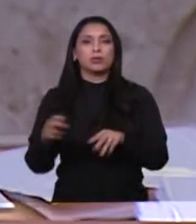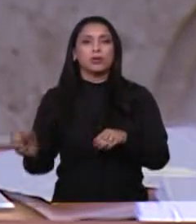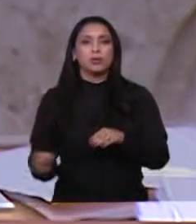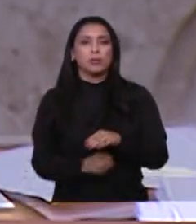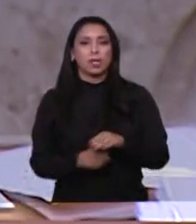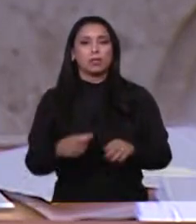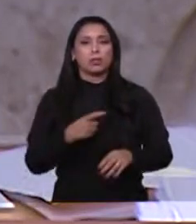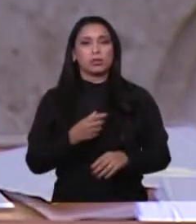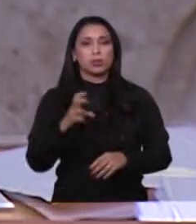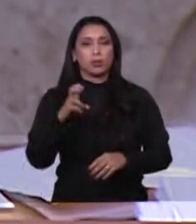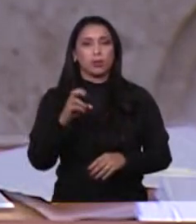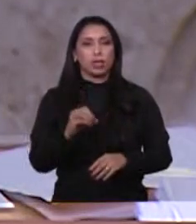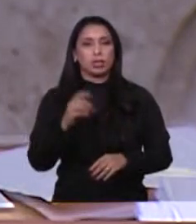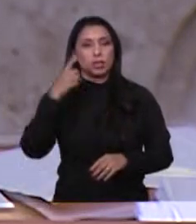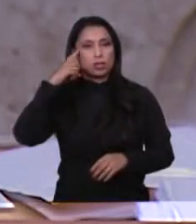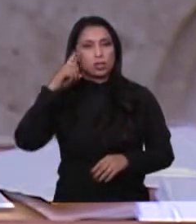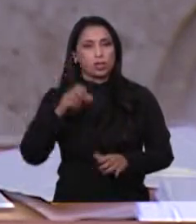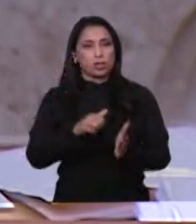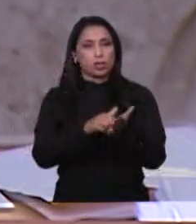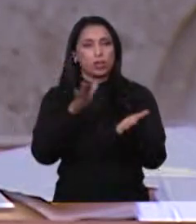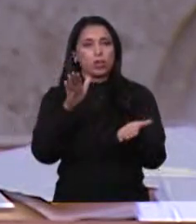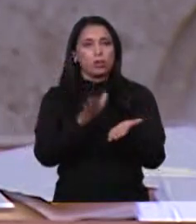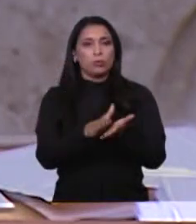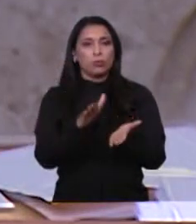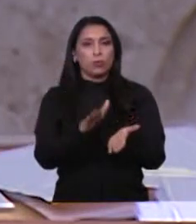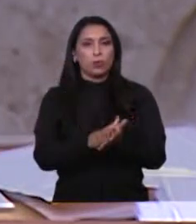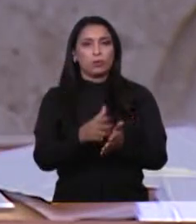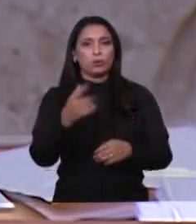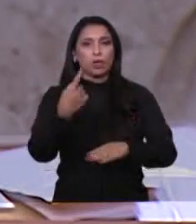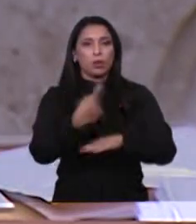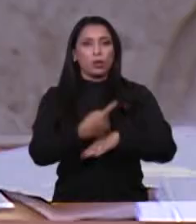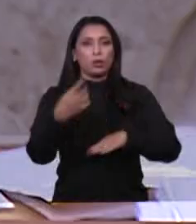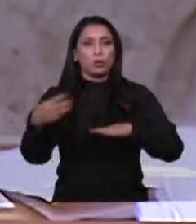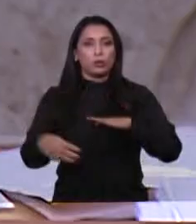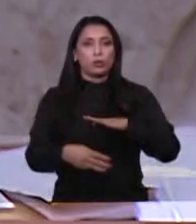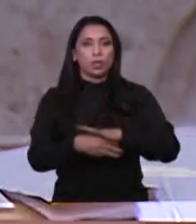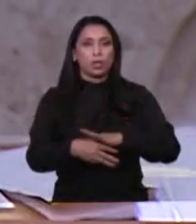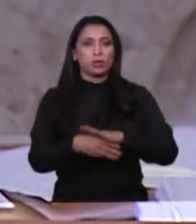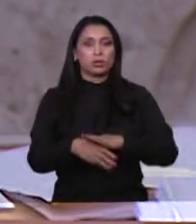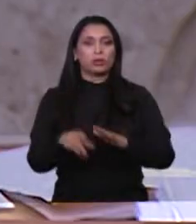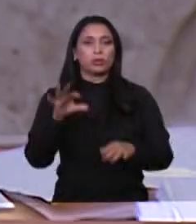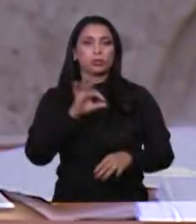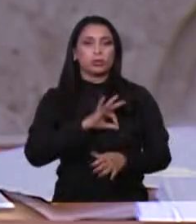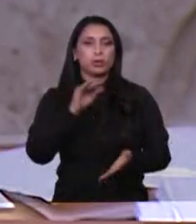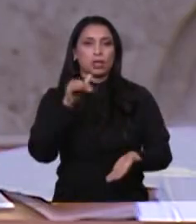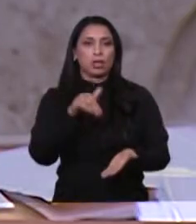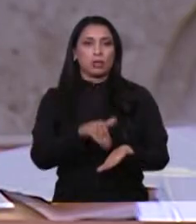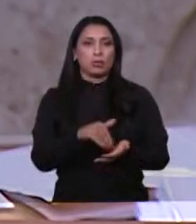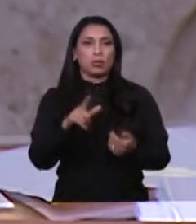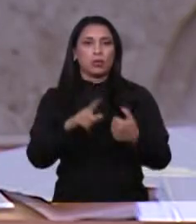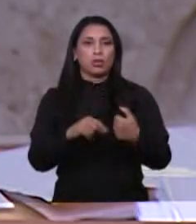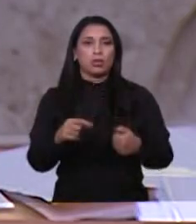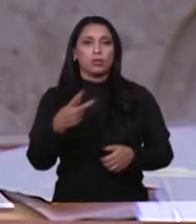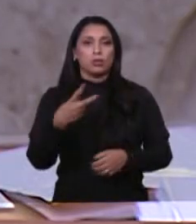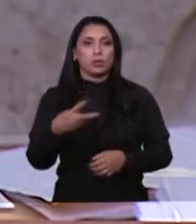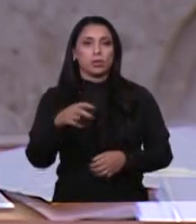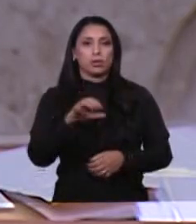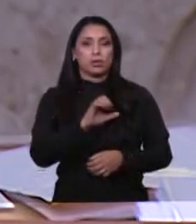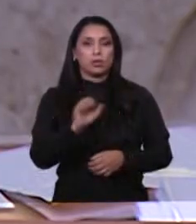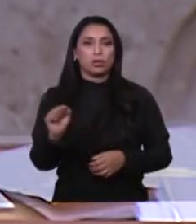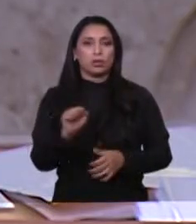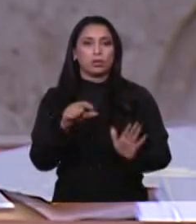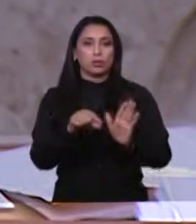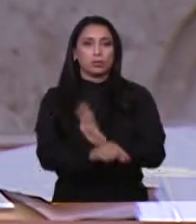multa, fixando cada dia multa em 1/3 do salário mínimo. E artigo 288,